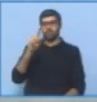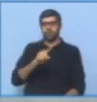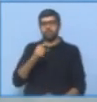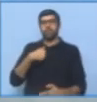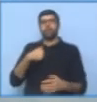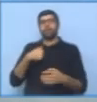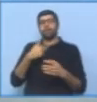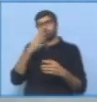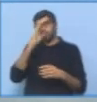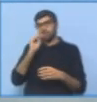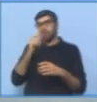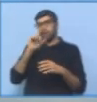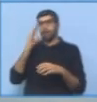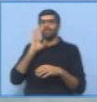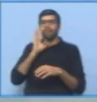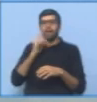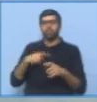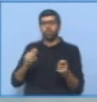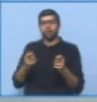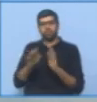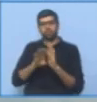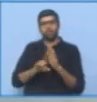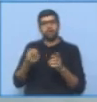mais logo, a edição rádio do programa Eclésia, pelas